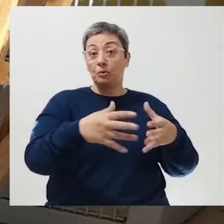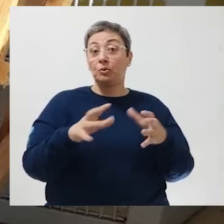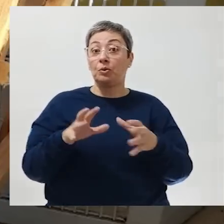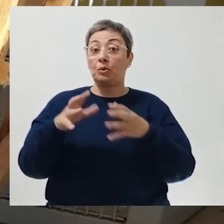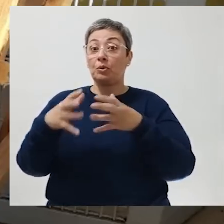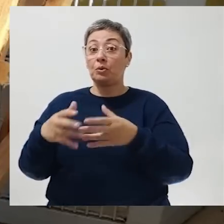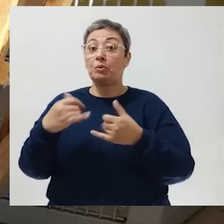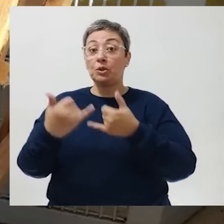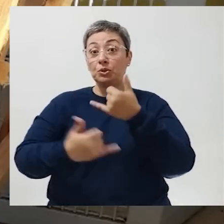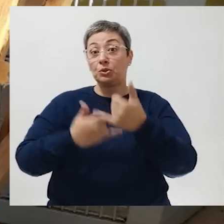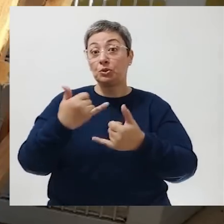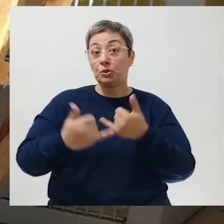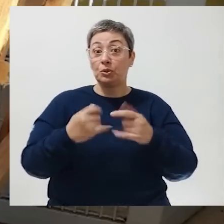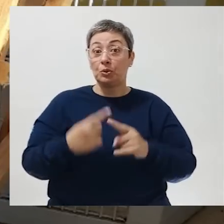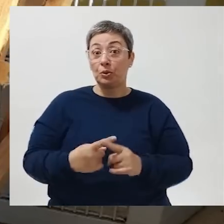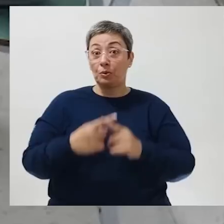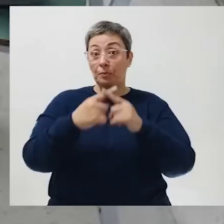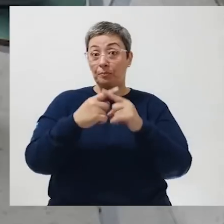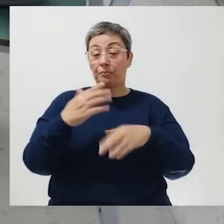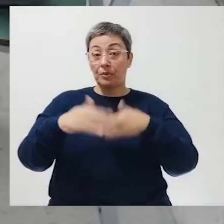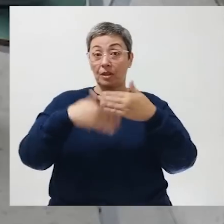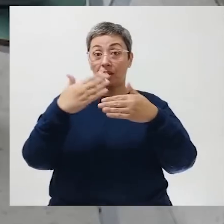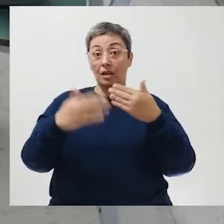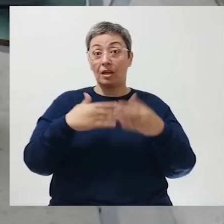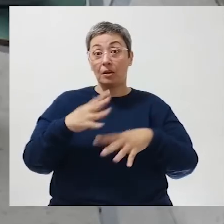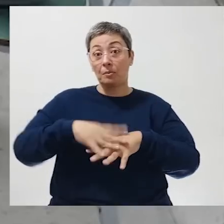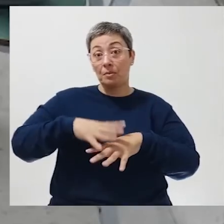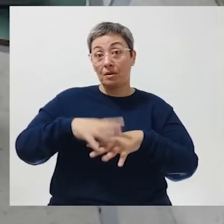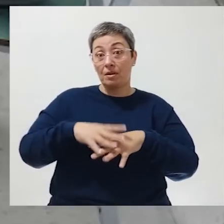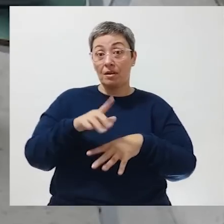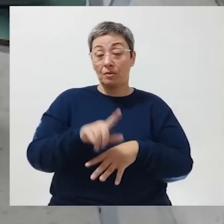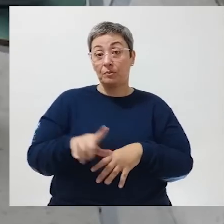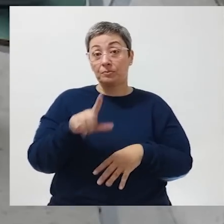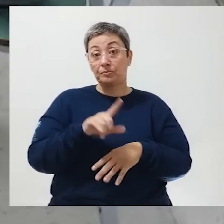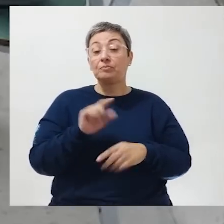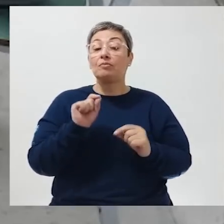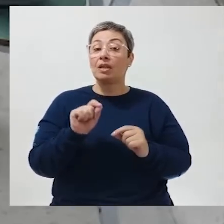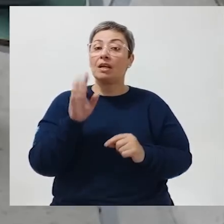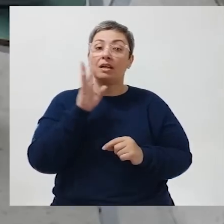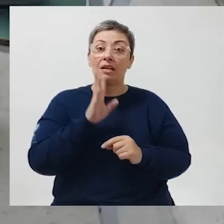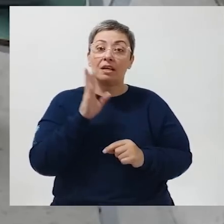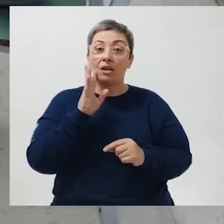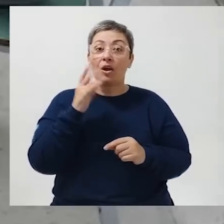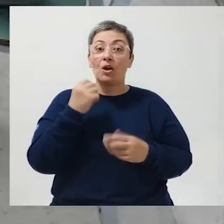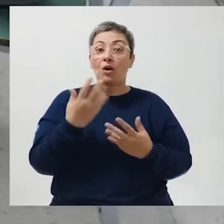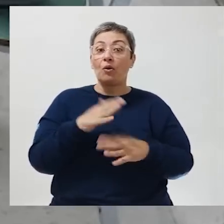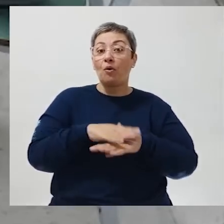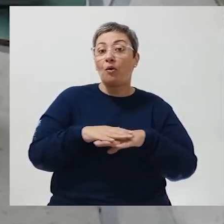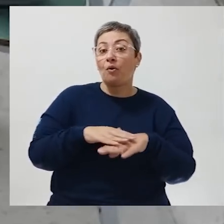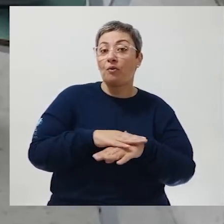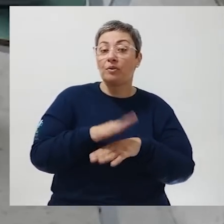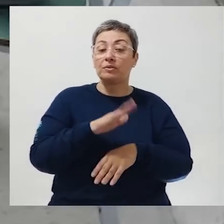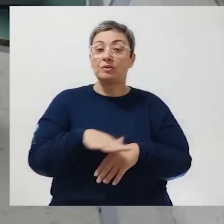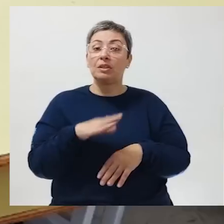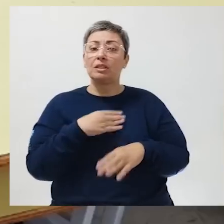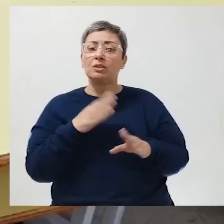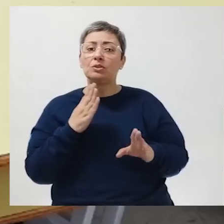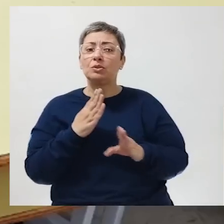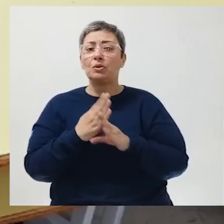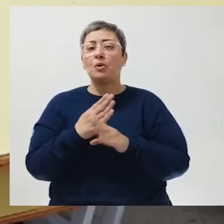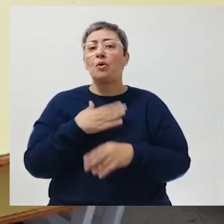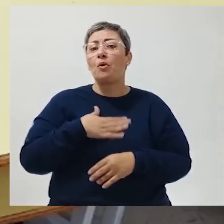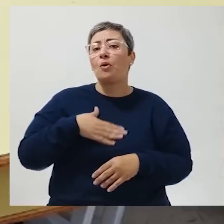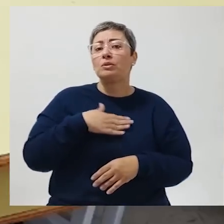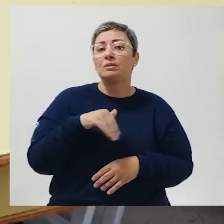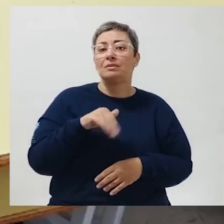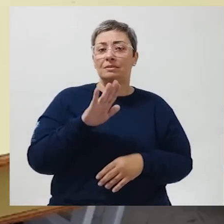cantinhos com jogos que auxiliam no desenvolvimento lógico-matemático. O legal é sempre conversar com a criança e descobrir o que elas